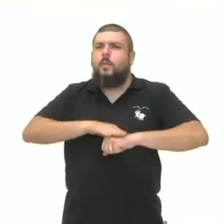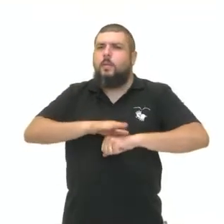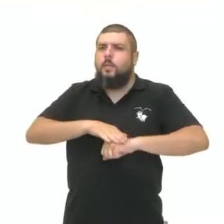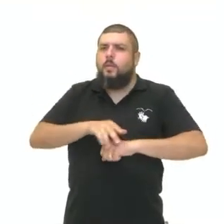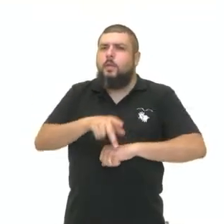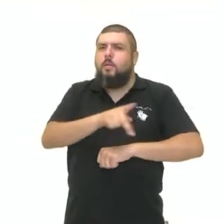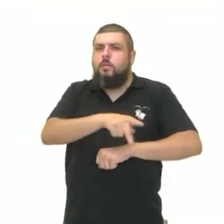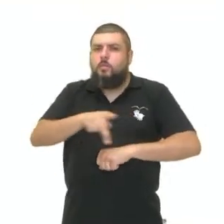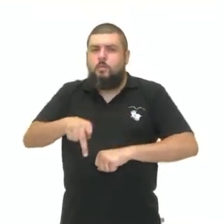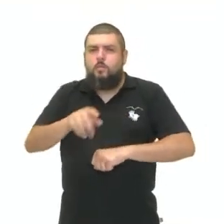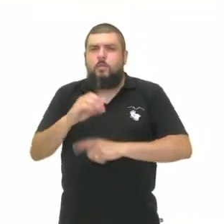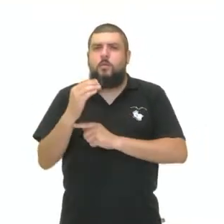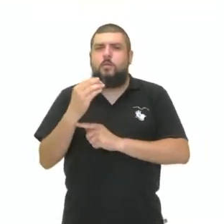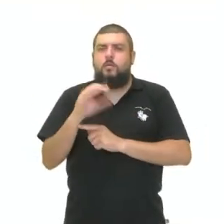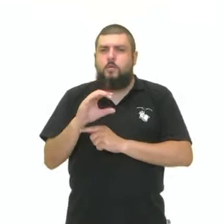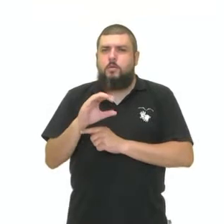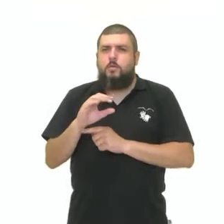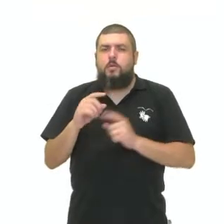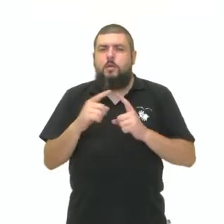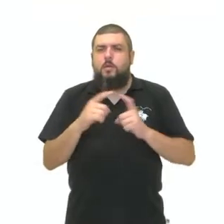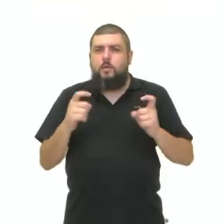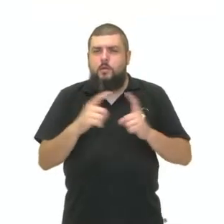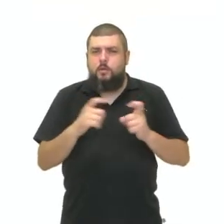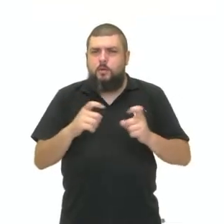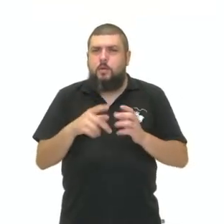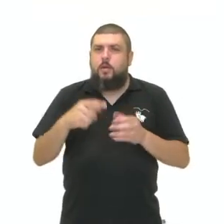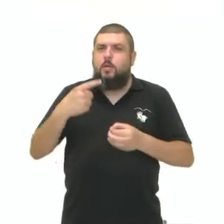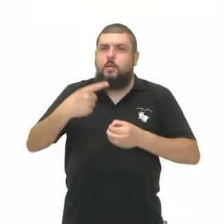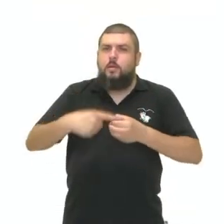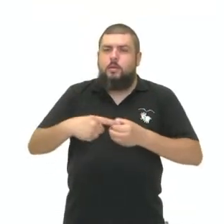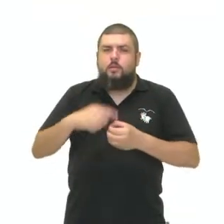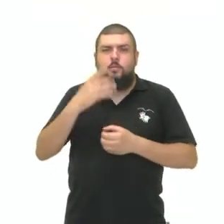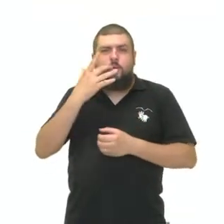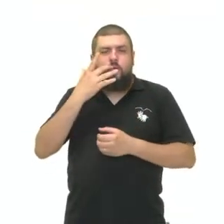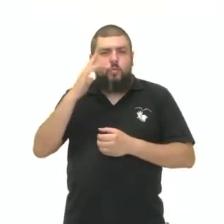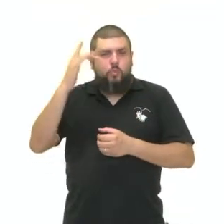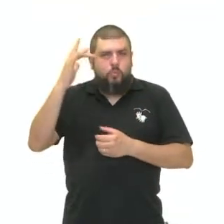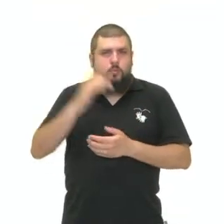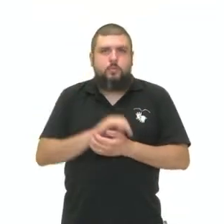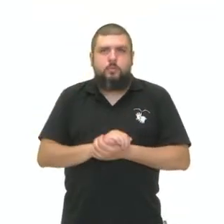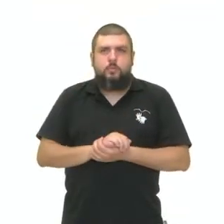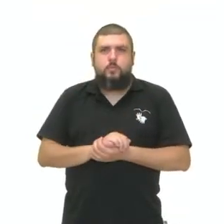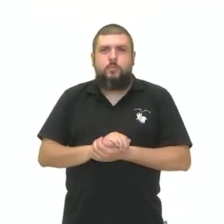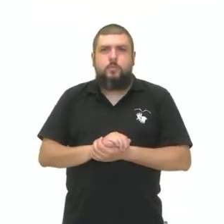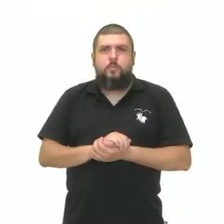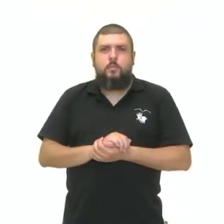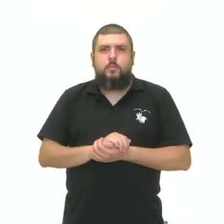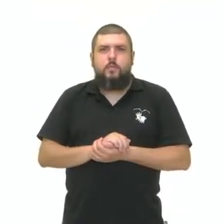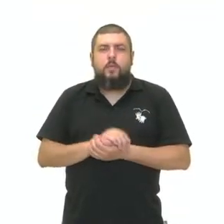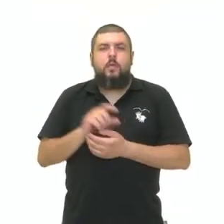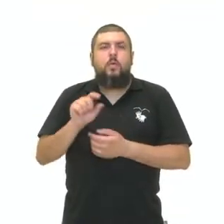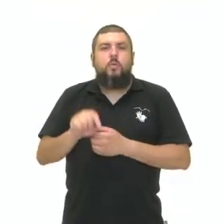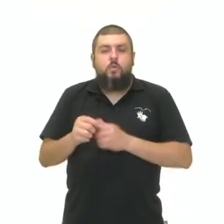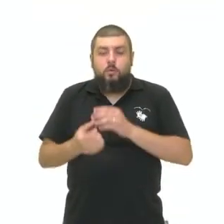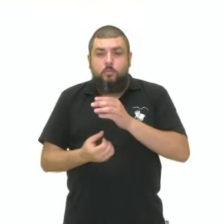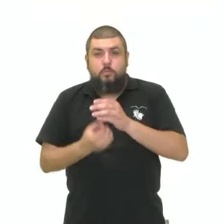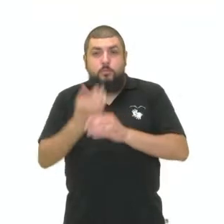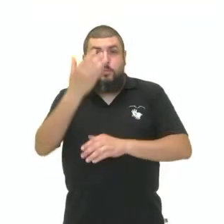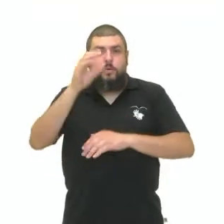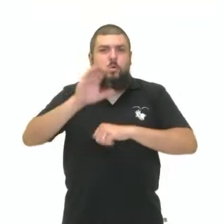Estevão Zilioli, de Ourinhos, a 360 quilômetros de São Paulo, que desenvolveu um curso